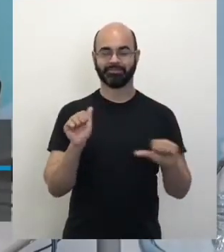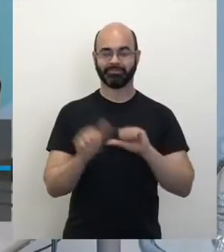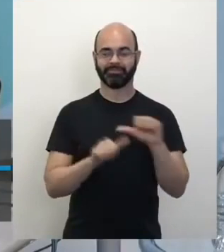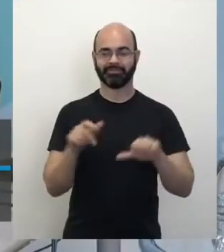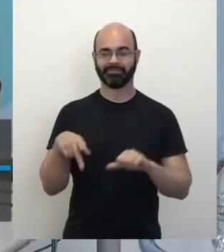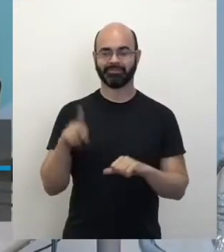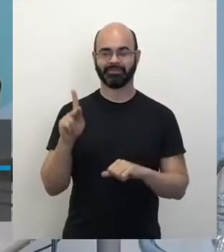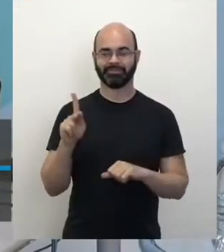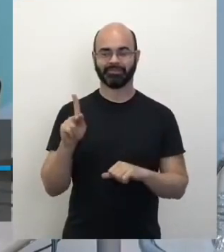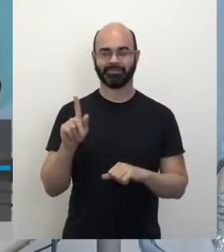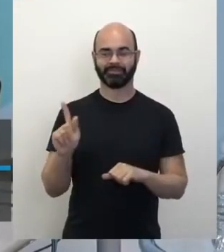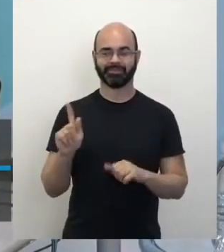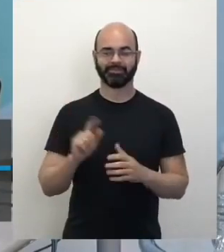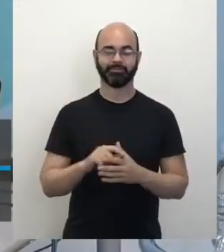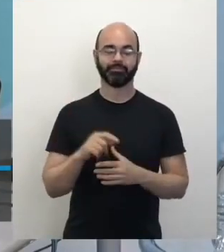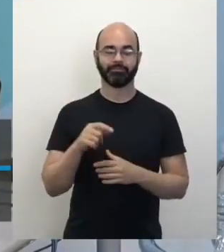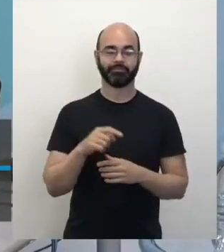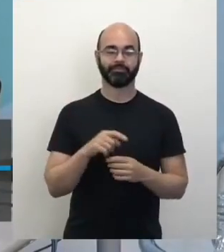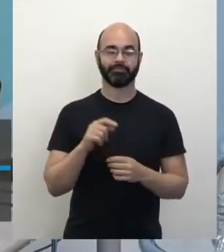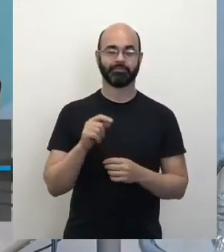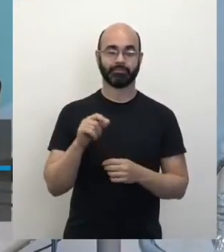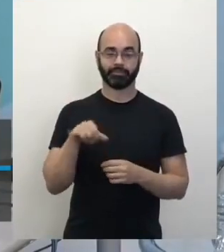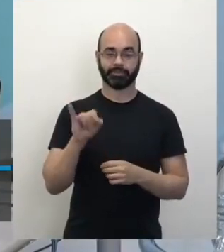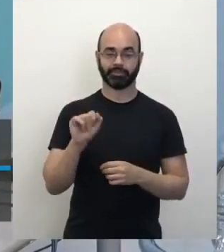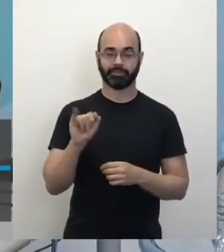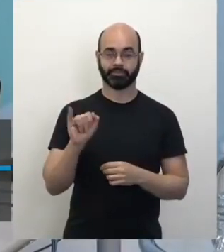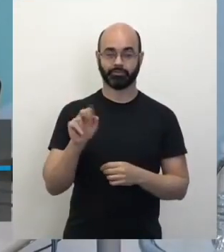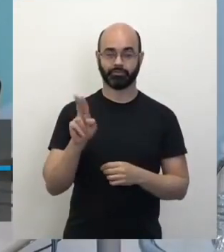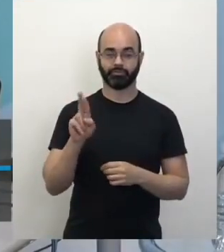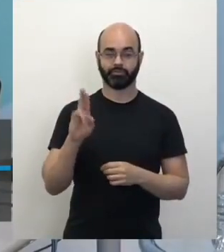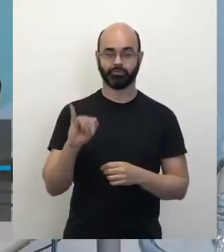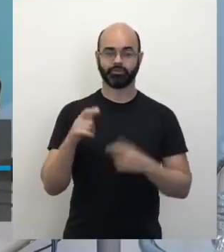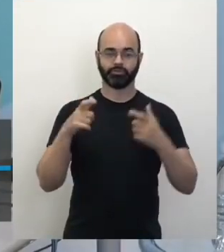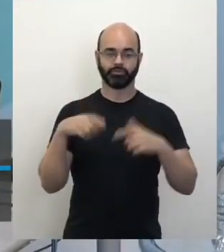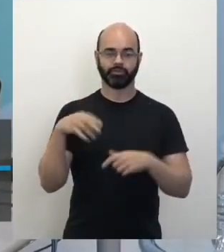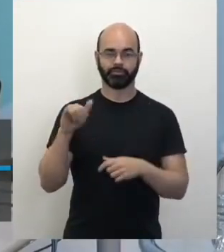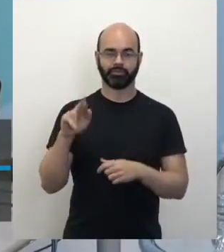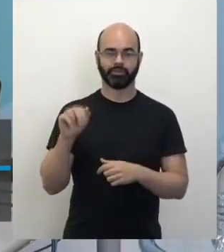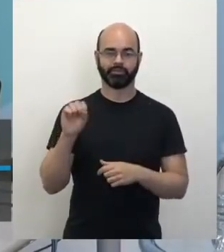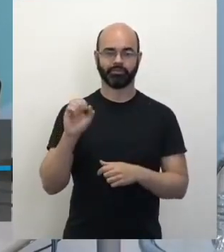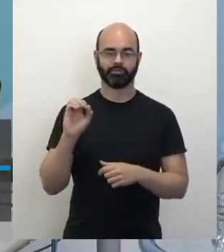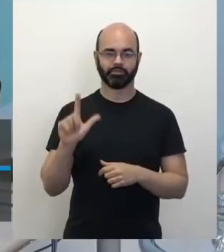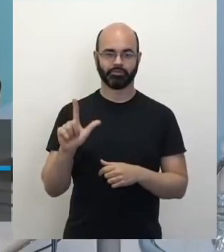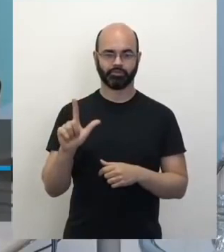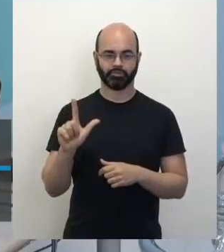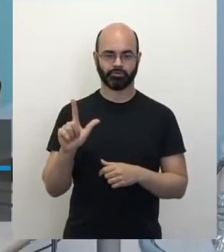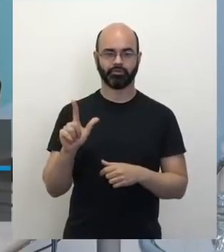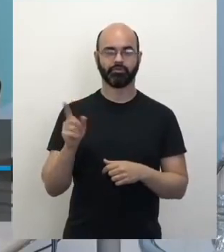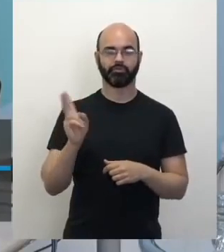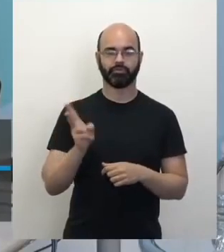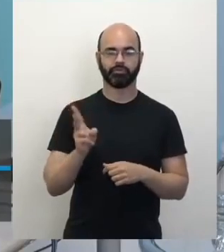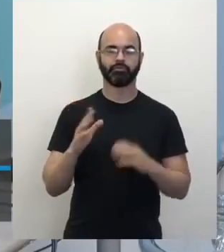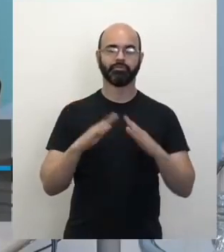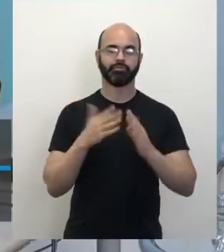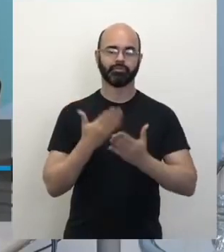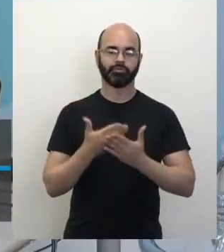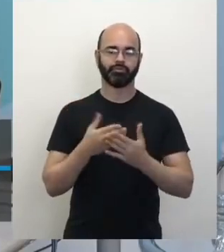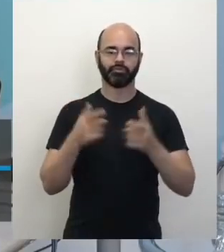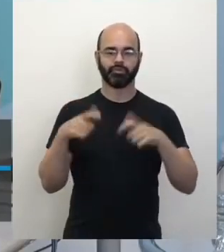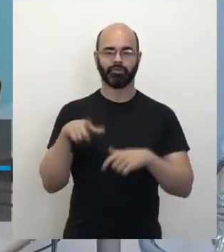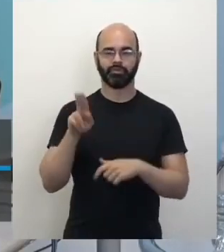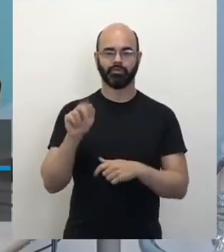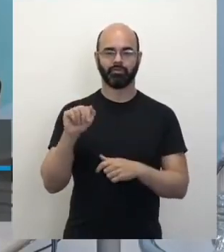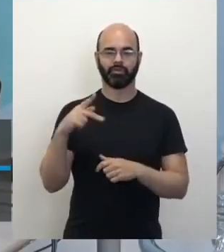presença aí do Yuri, da PEI Anísio José Moreira, lá de Mirassol, também a Escola Estadual Veiga Júnior, de Iguape, o